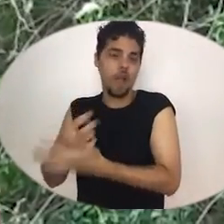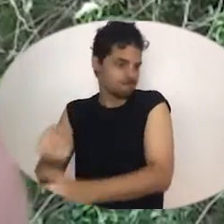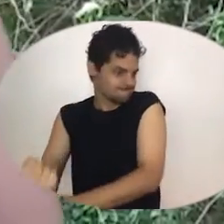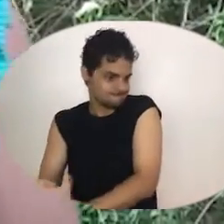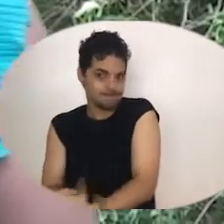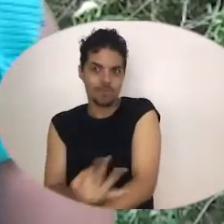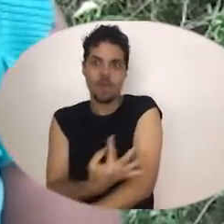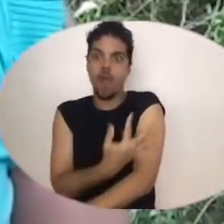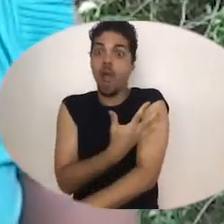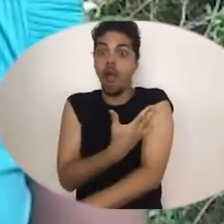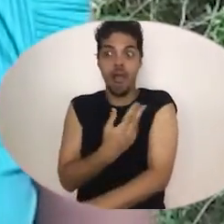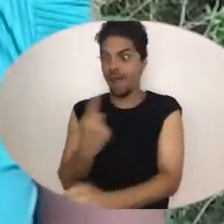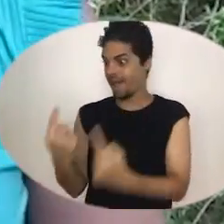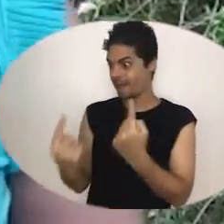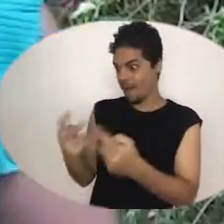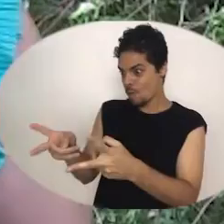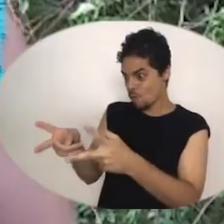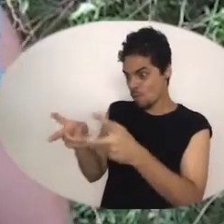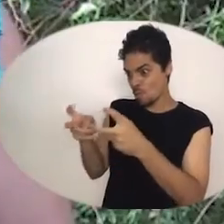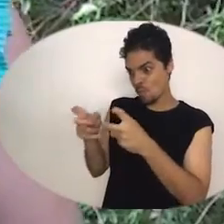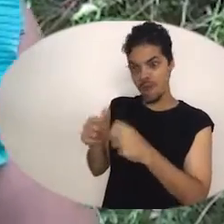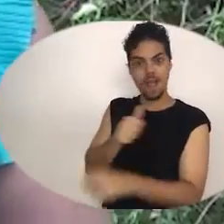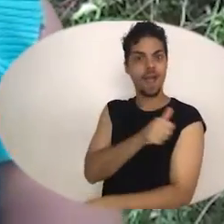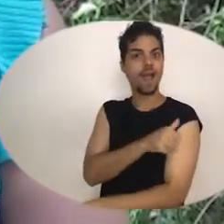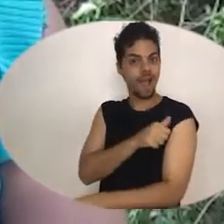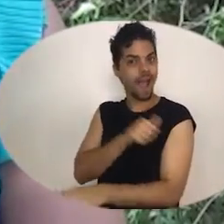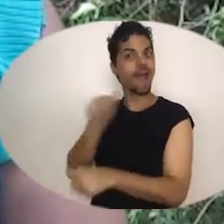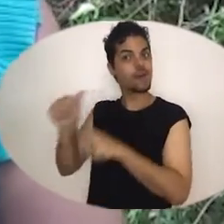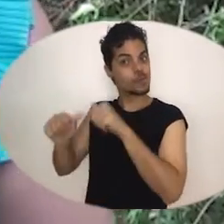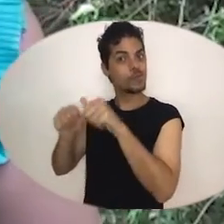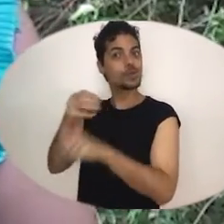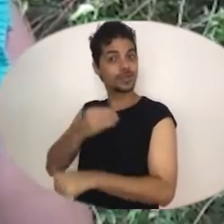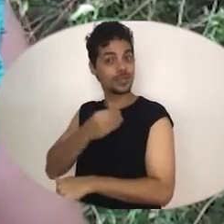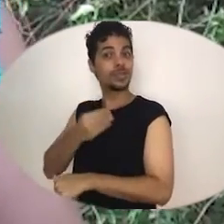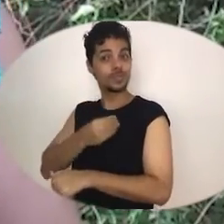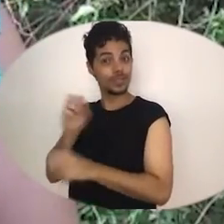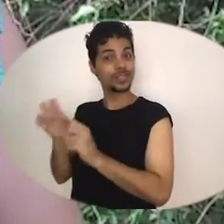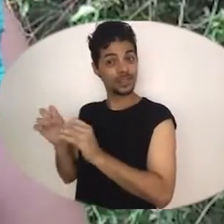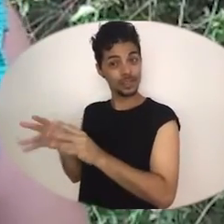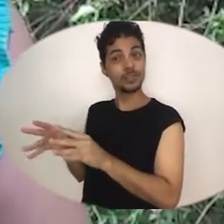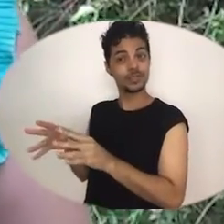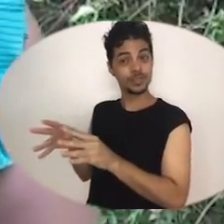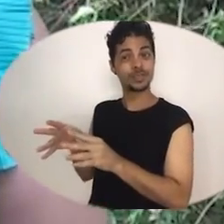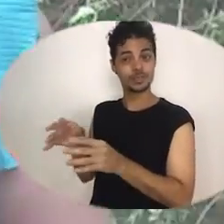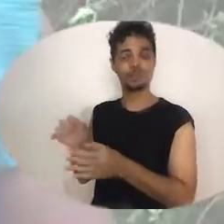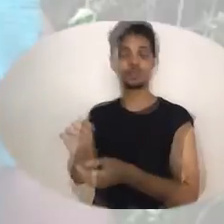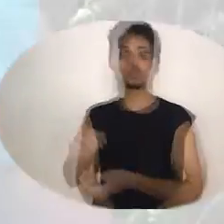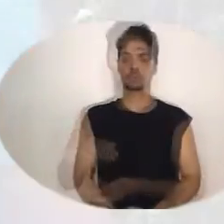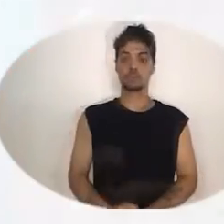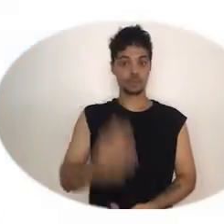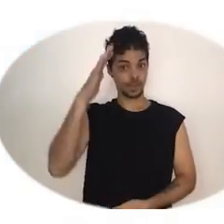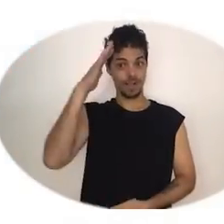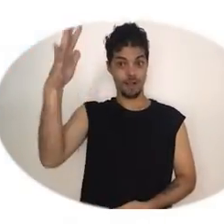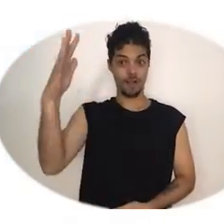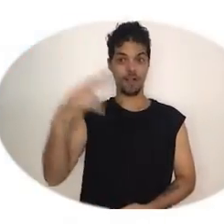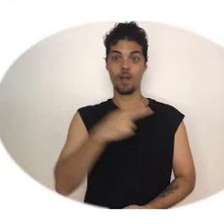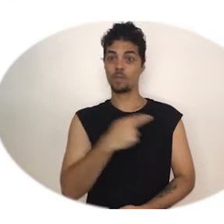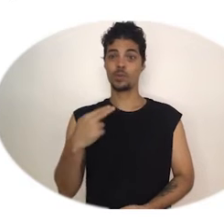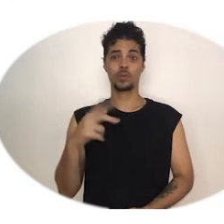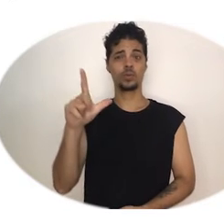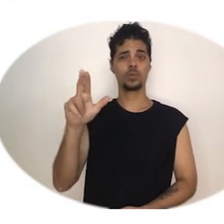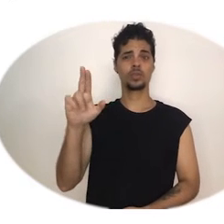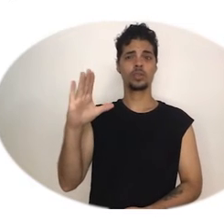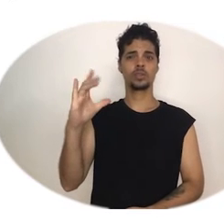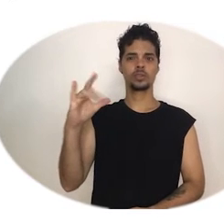se emocionar ao ver os meus alunos e alunas tendo suas vidas transformadas pela educação. Olá, eu